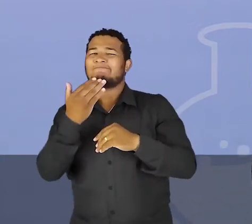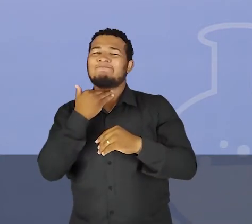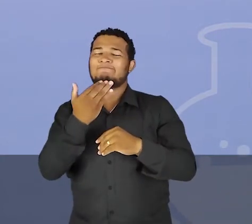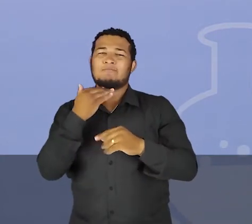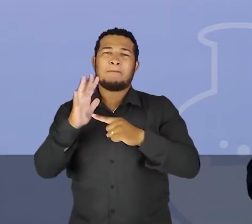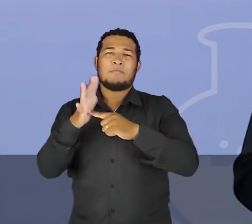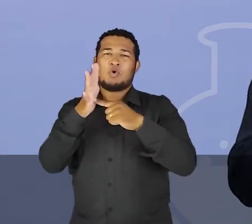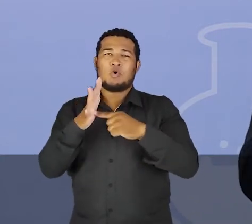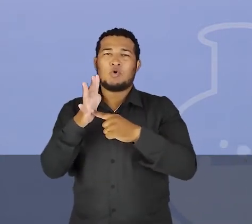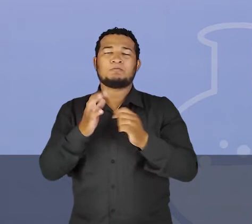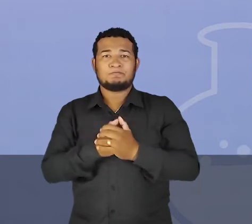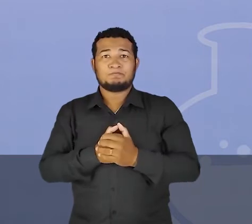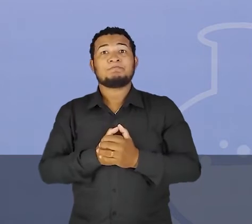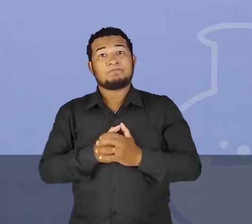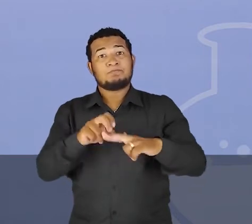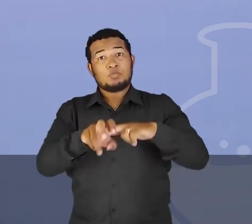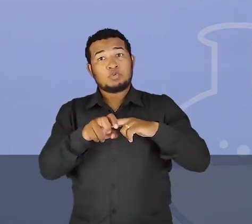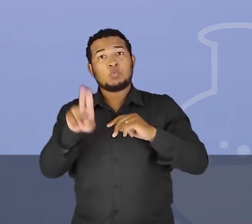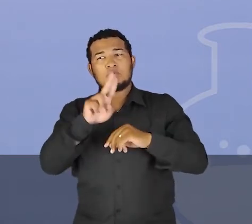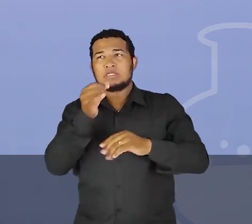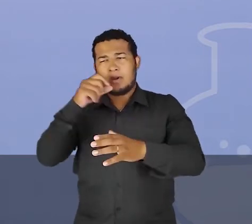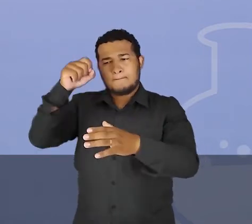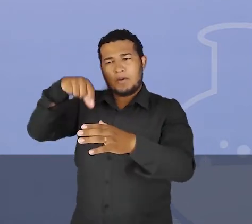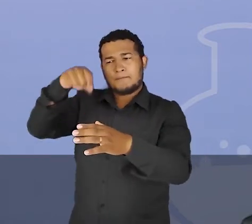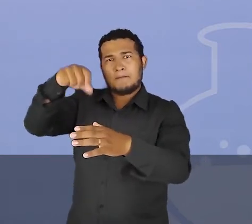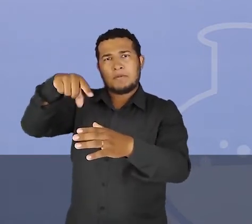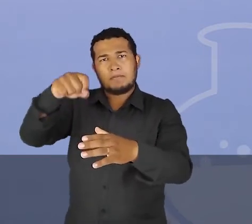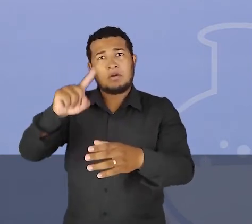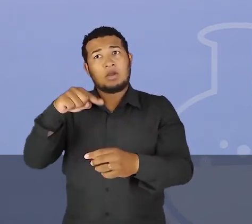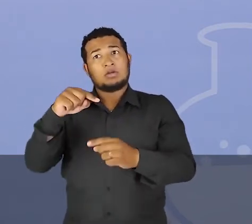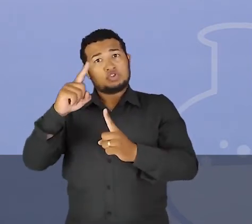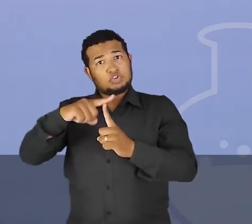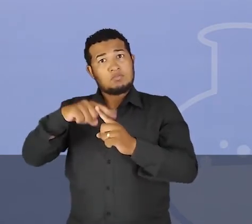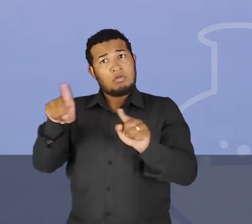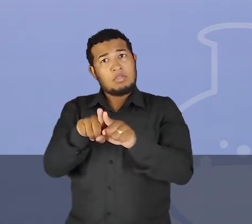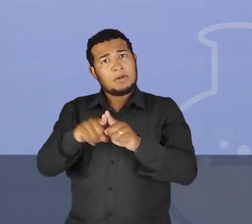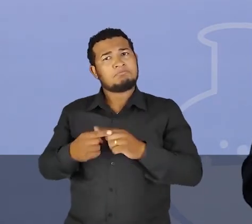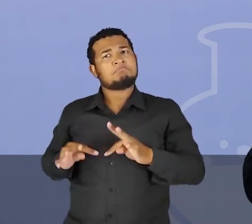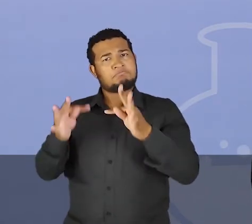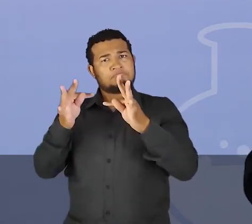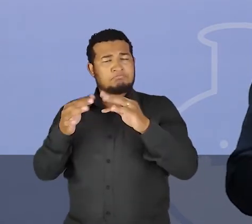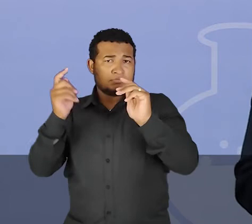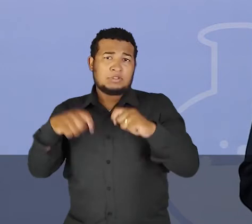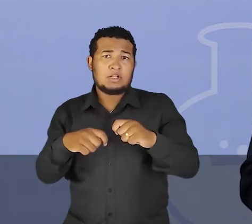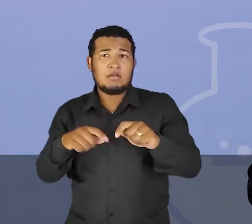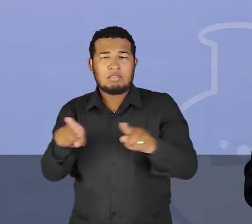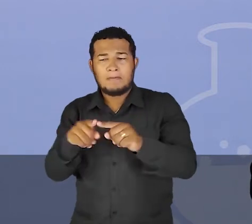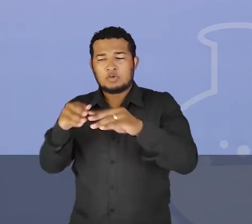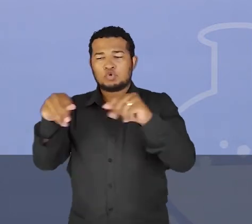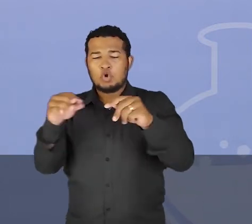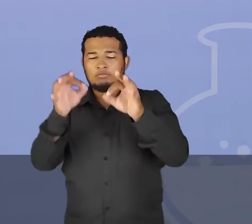máquina. Tanto que a utilização de sementes selecionadas é um tipo de tecnologia, como também a correção do